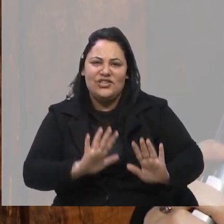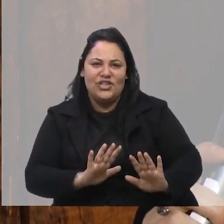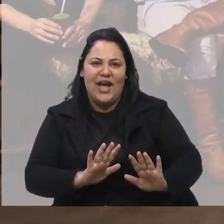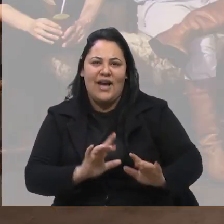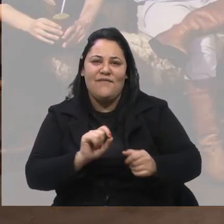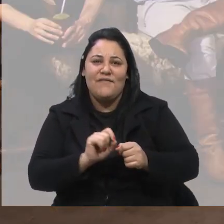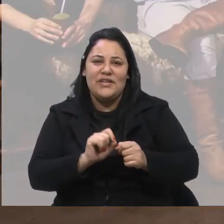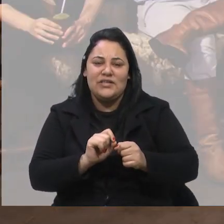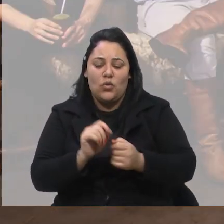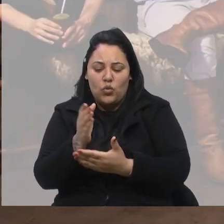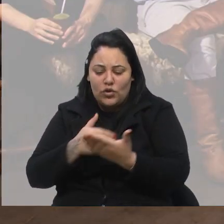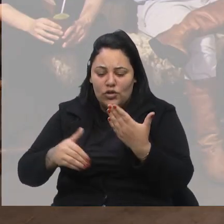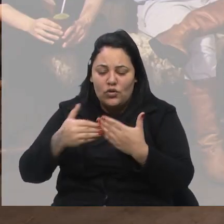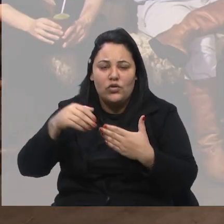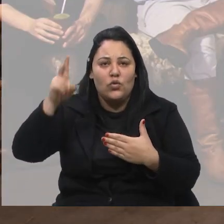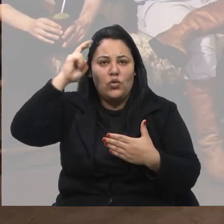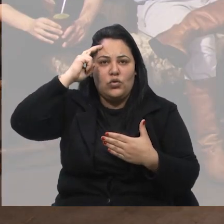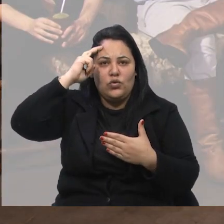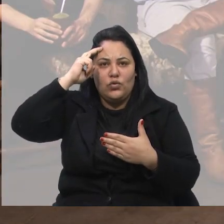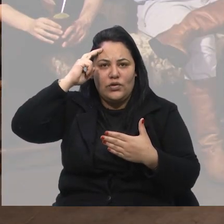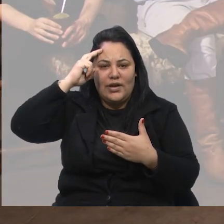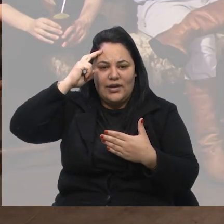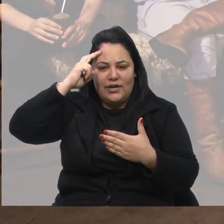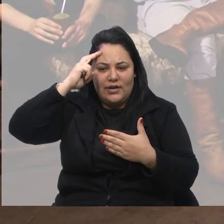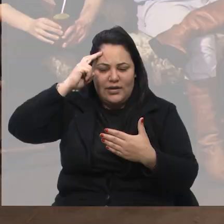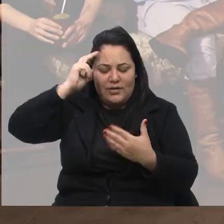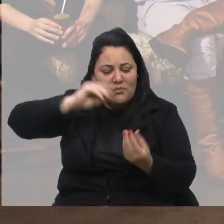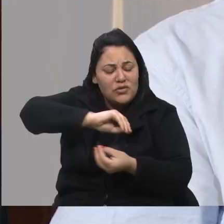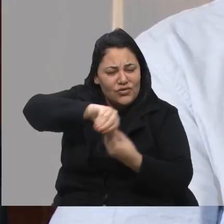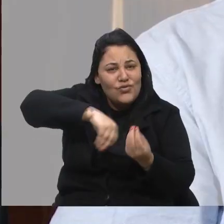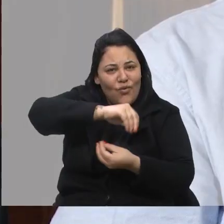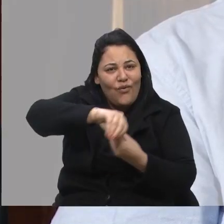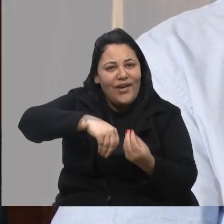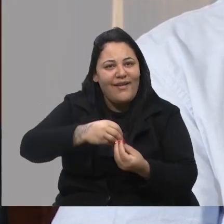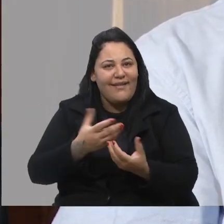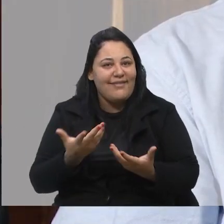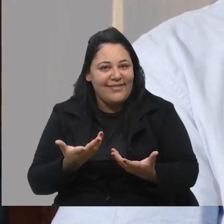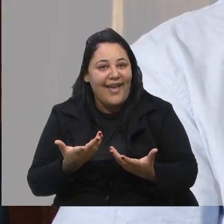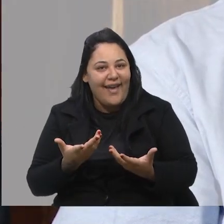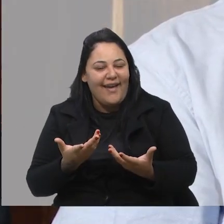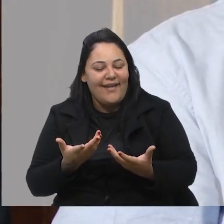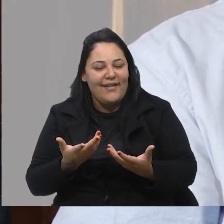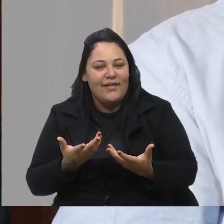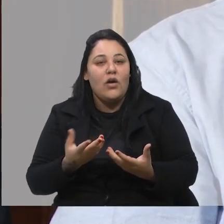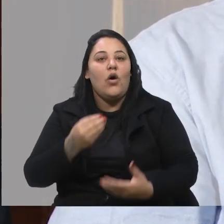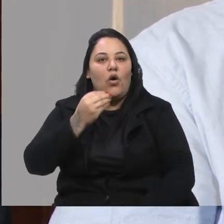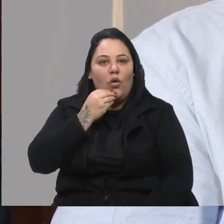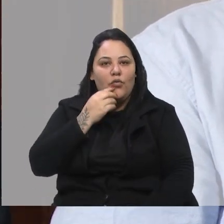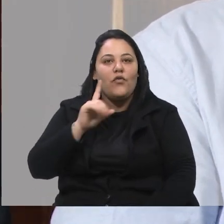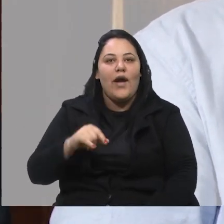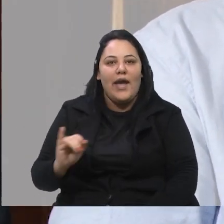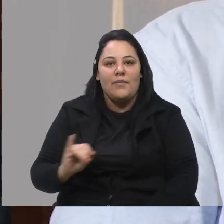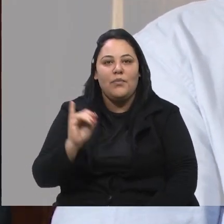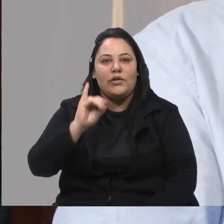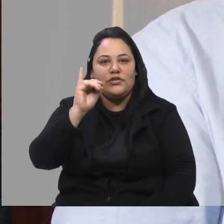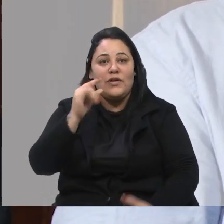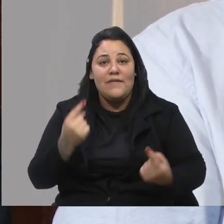fazer com que todas as culturas se abracem também, né? Claro, é importantíssimo isso, essas